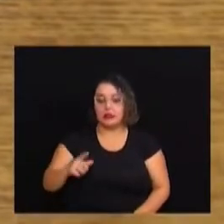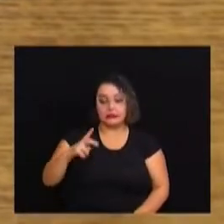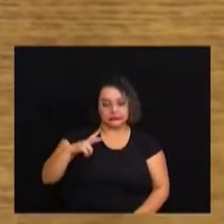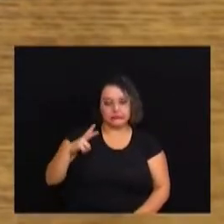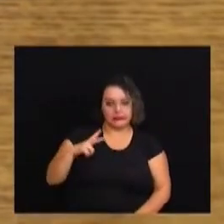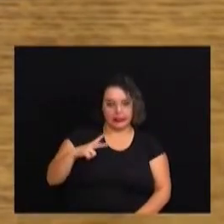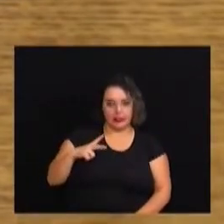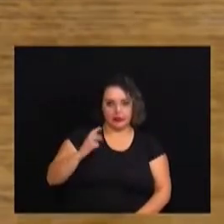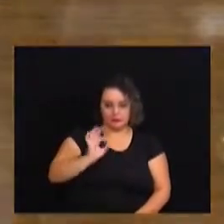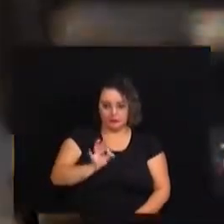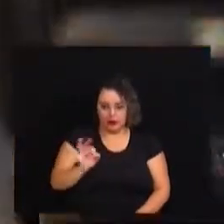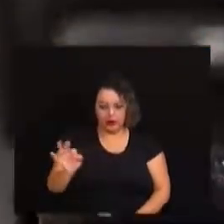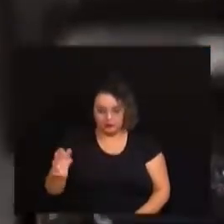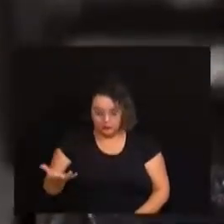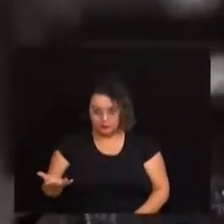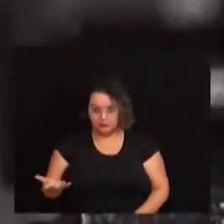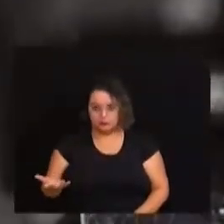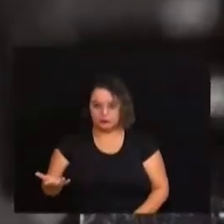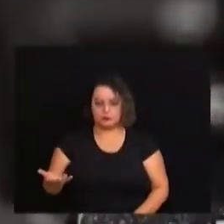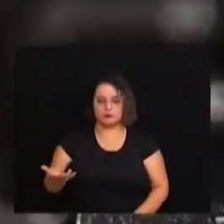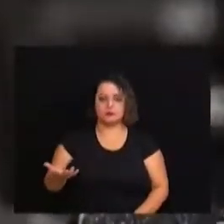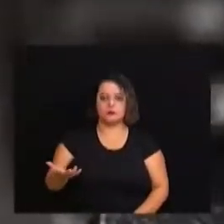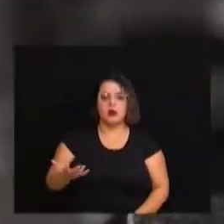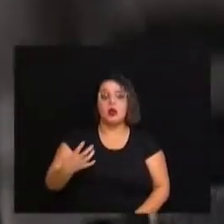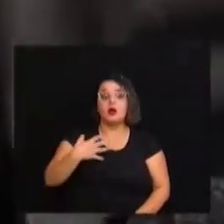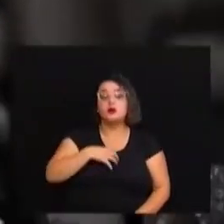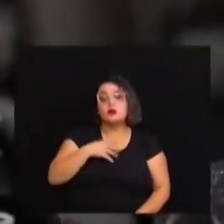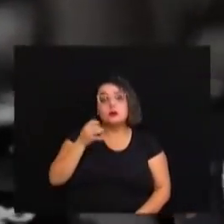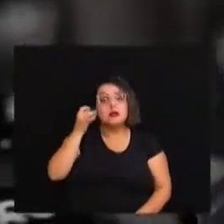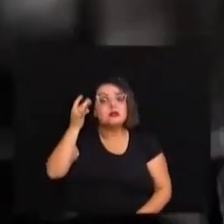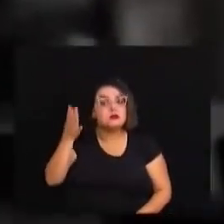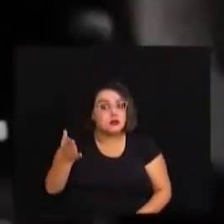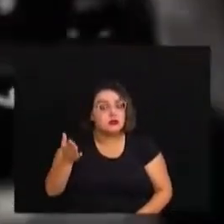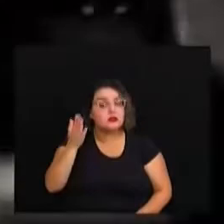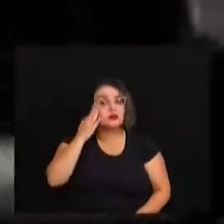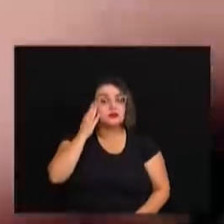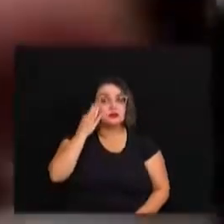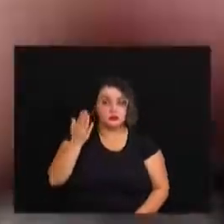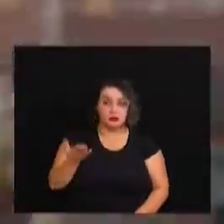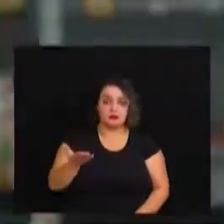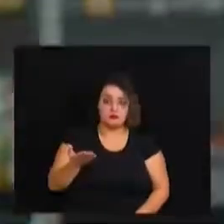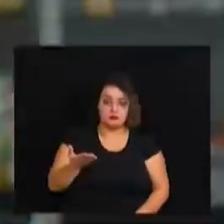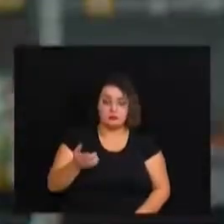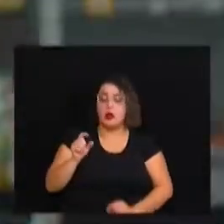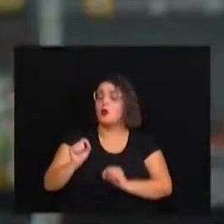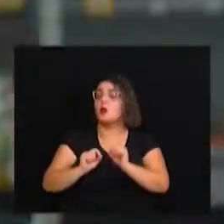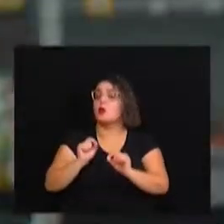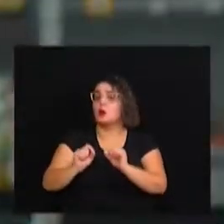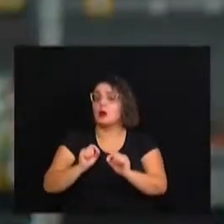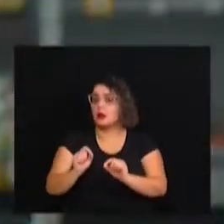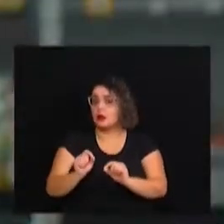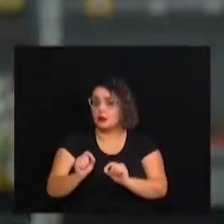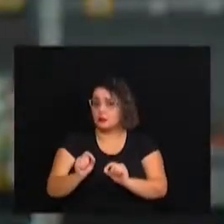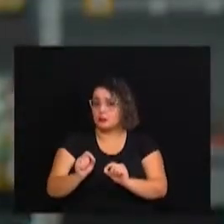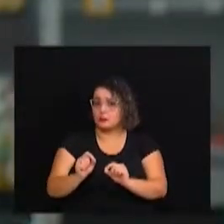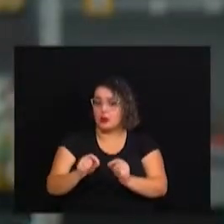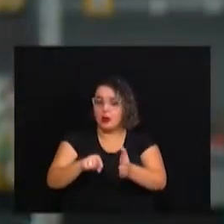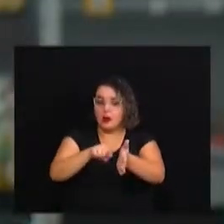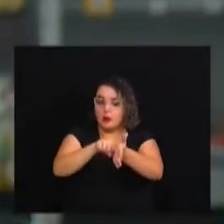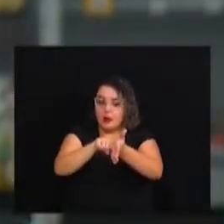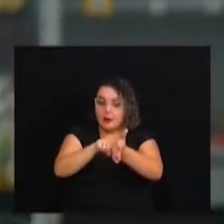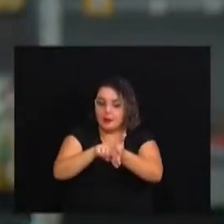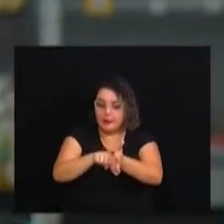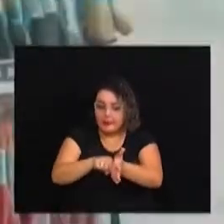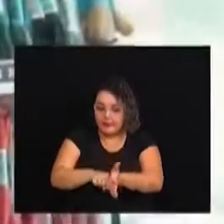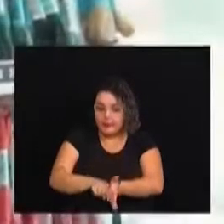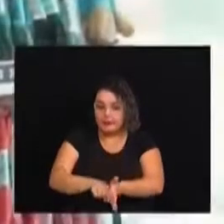suas particularidades e a forma mais fácil de identificar é realmente através de um